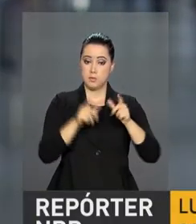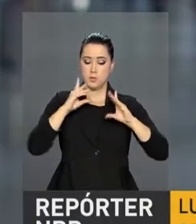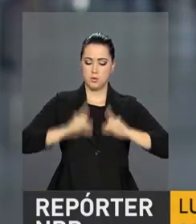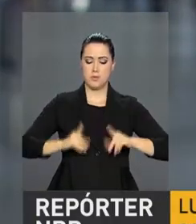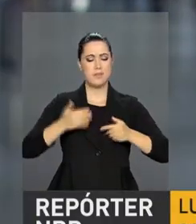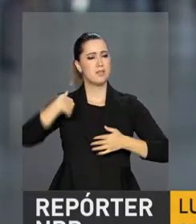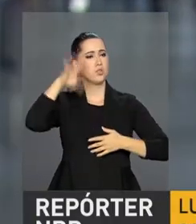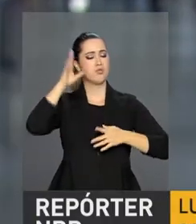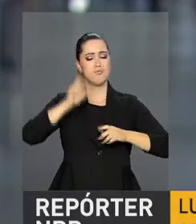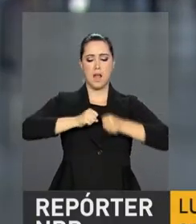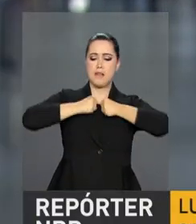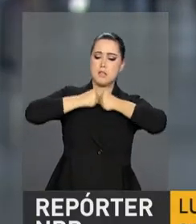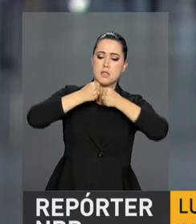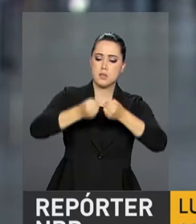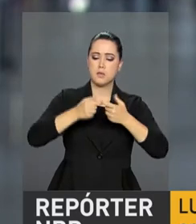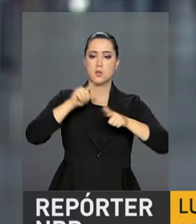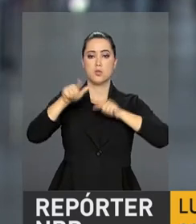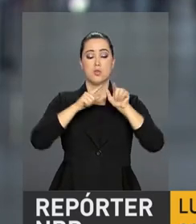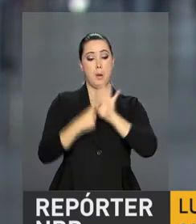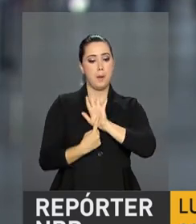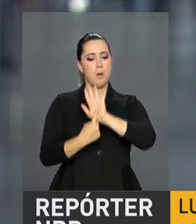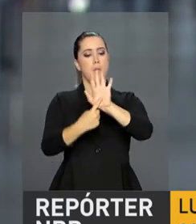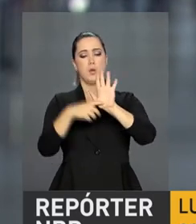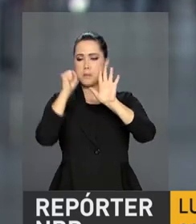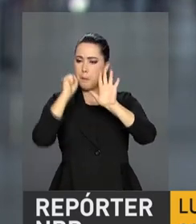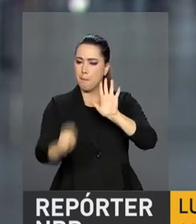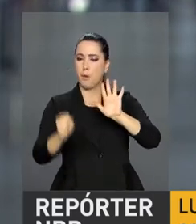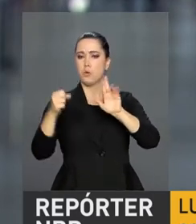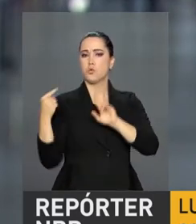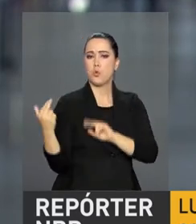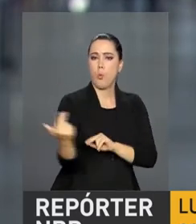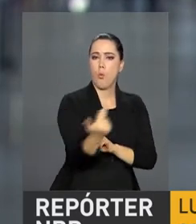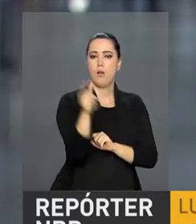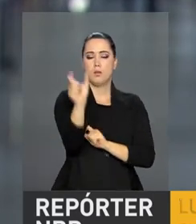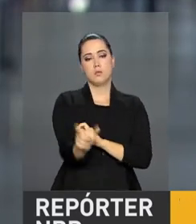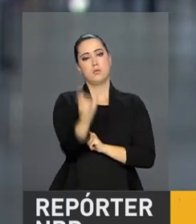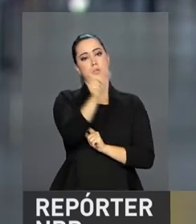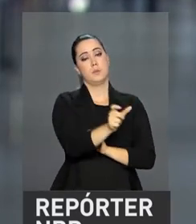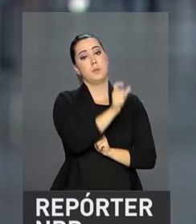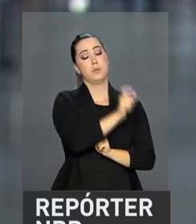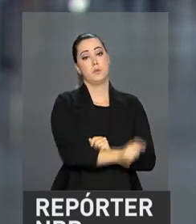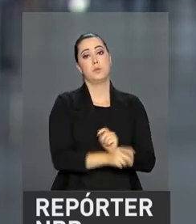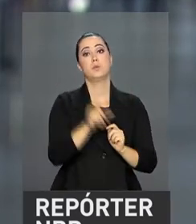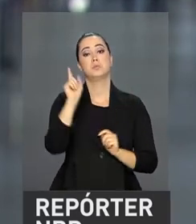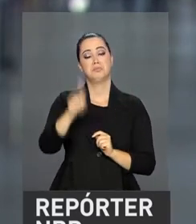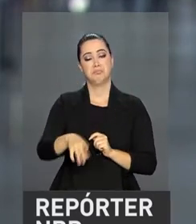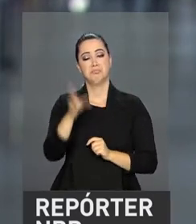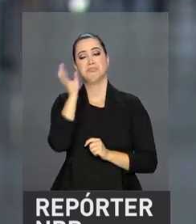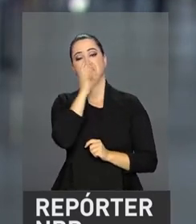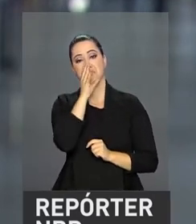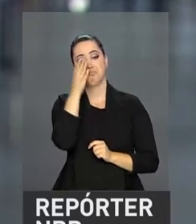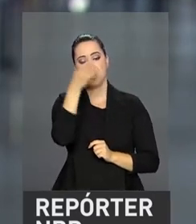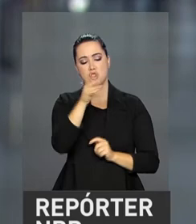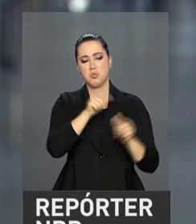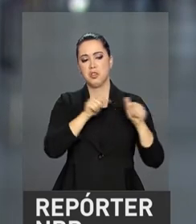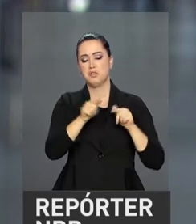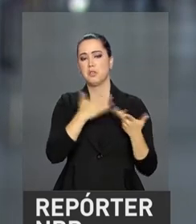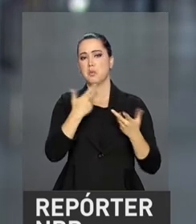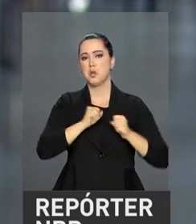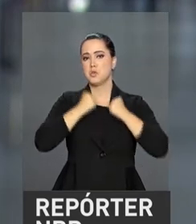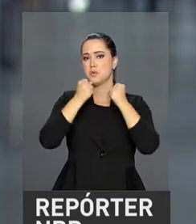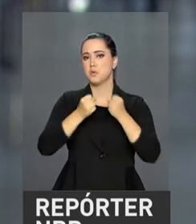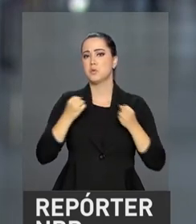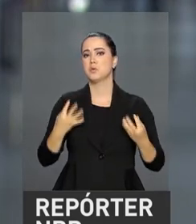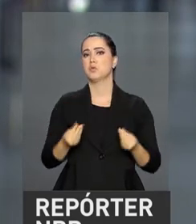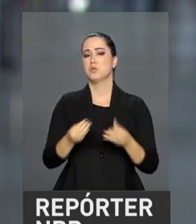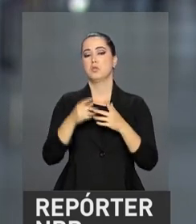diferença, não. A preocupação de mostrar que são capazes de fazer aquele trabalho é de admirar. Realmente eles se dedicam